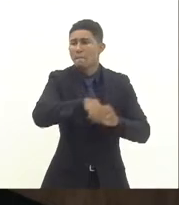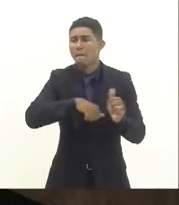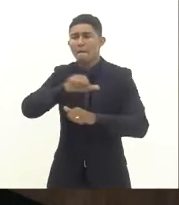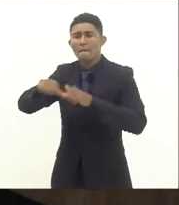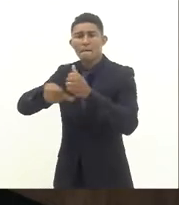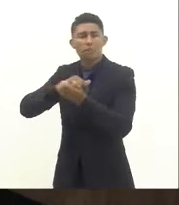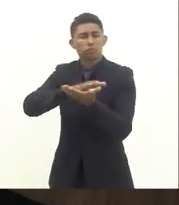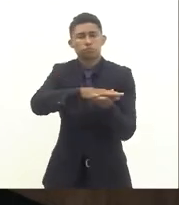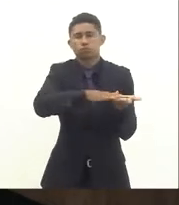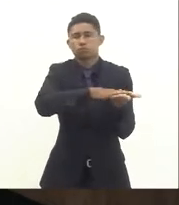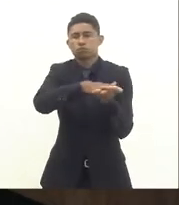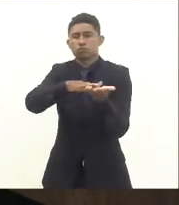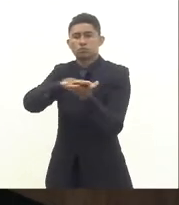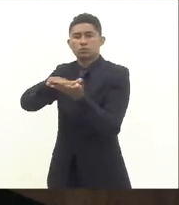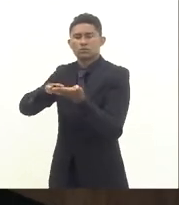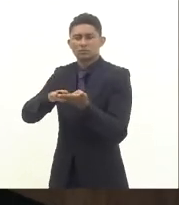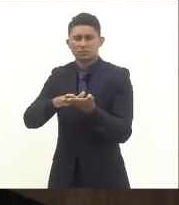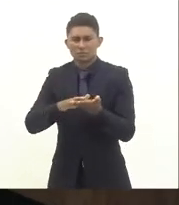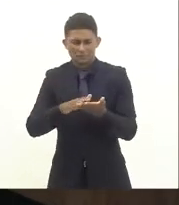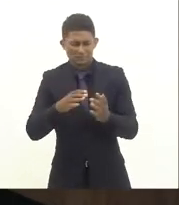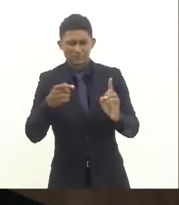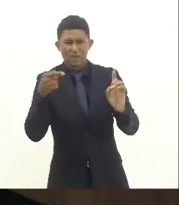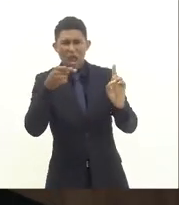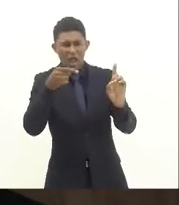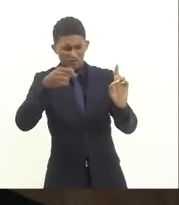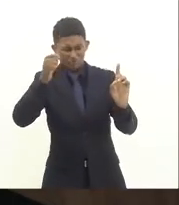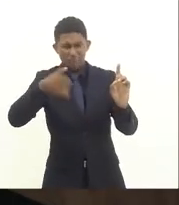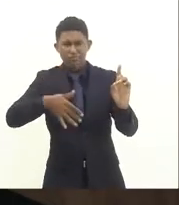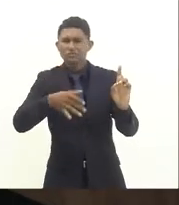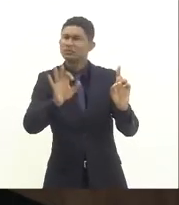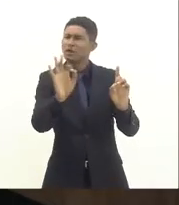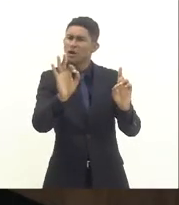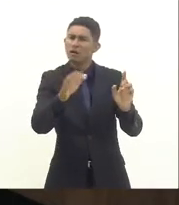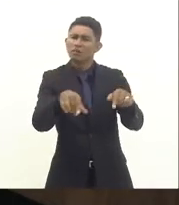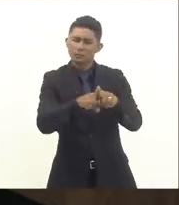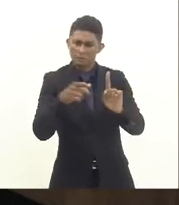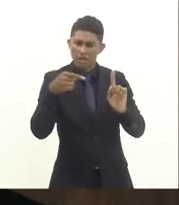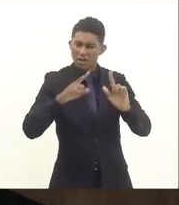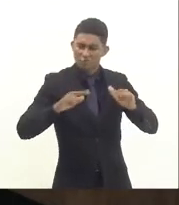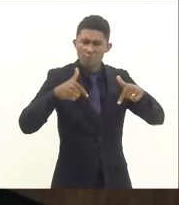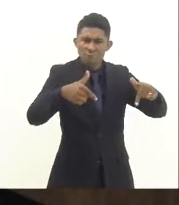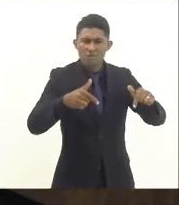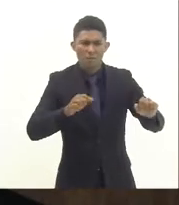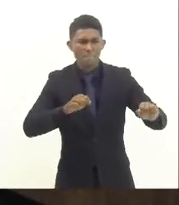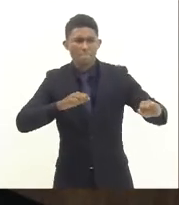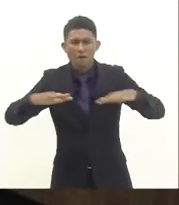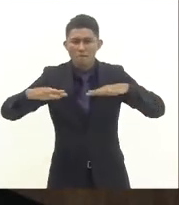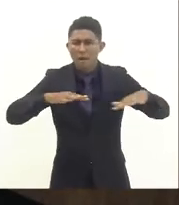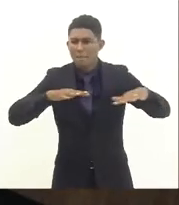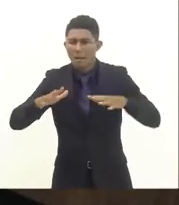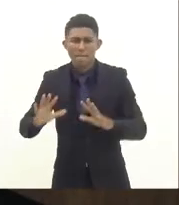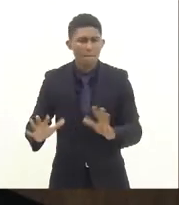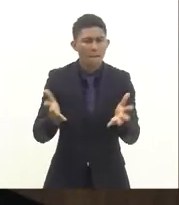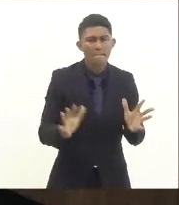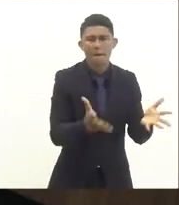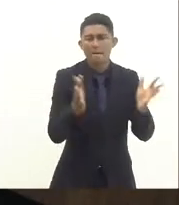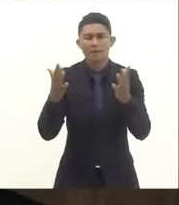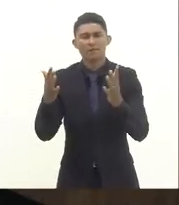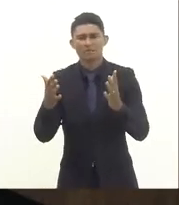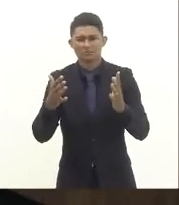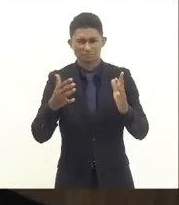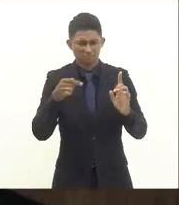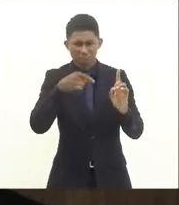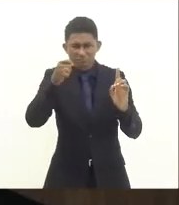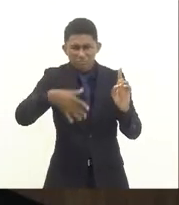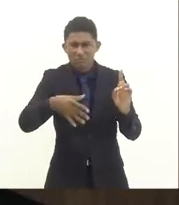e não é demérito da Benedita e muito menos de mérito aos movimentos que ela tocou e conduziu até aqui é que a luta é muito